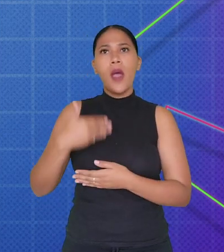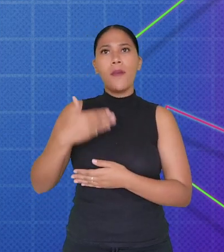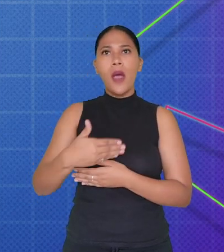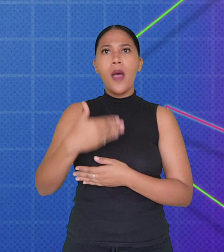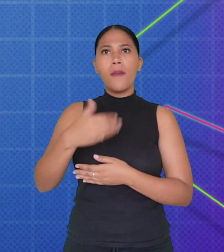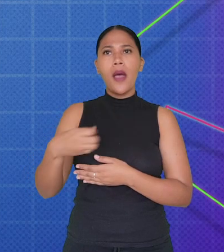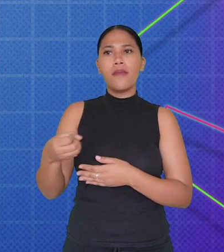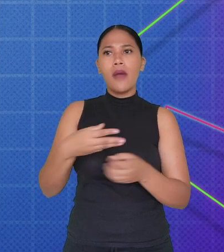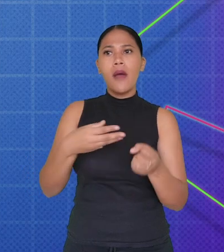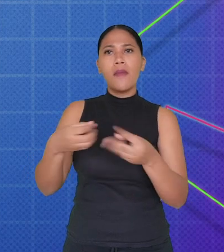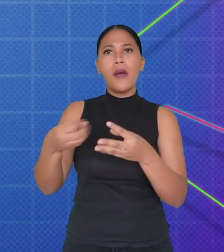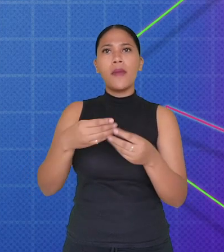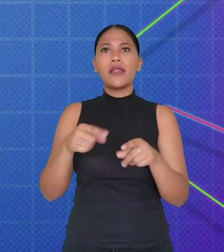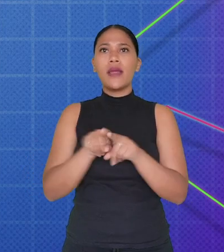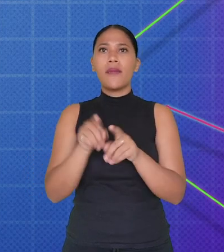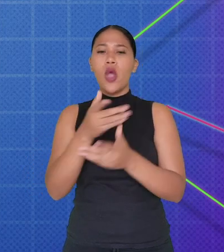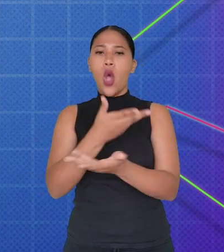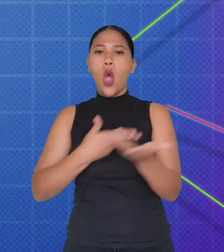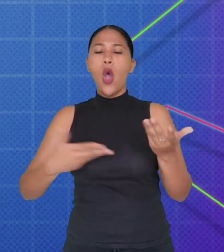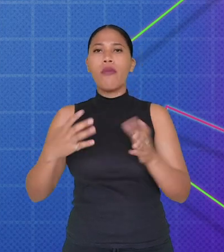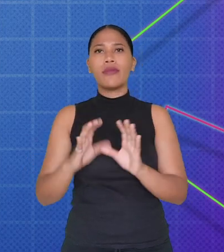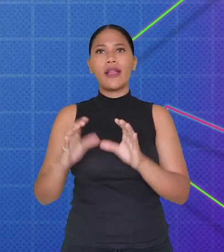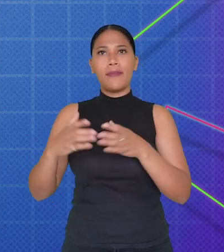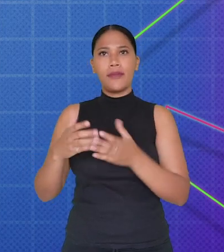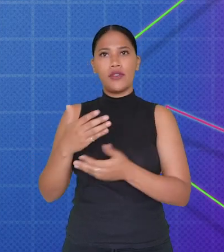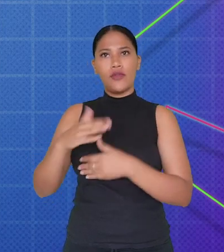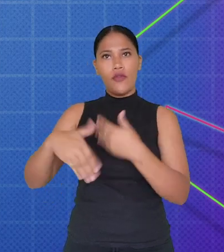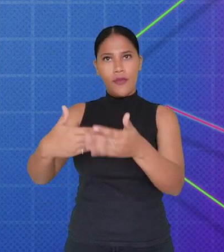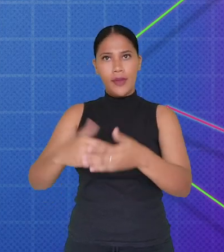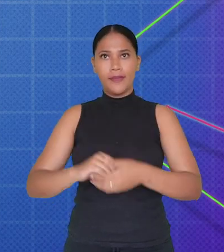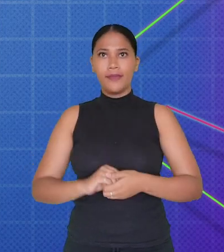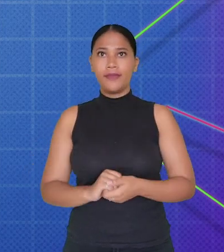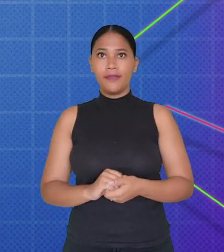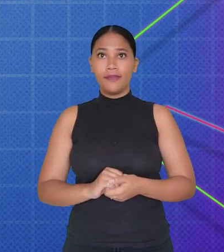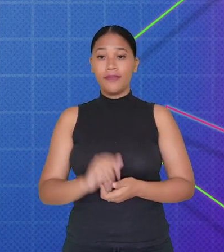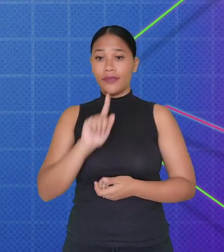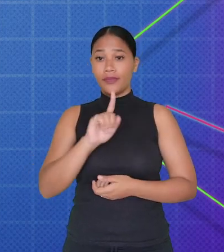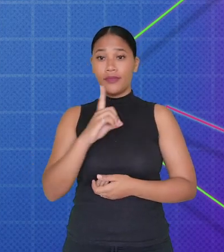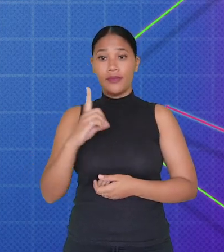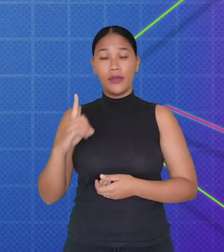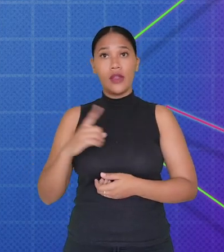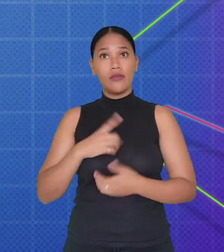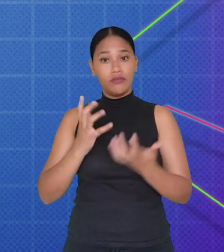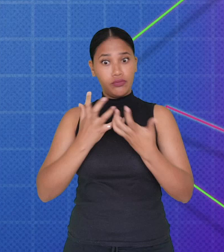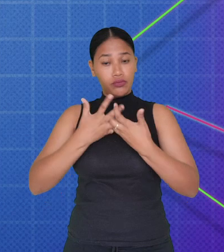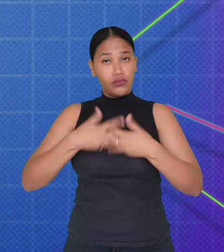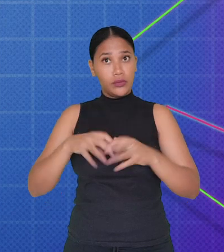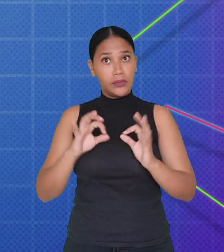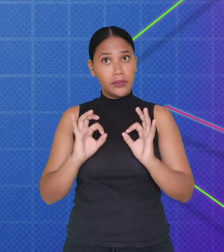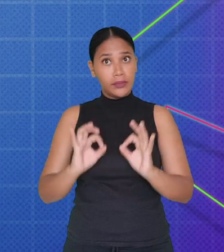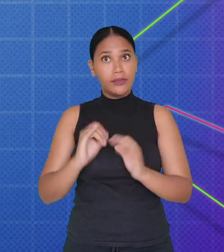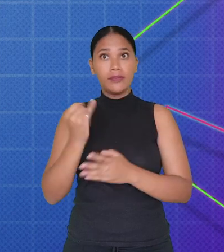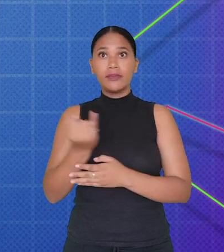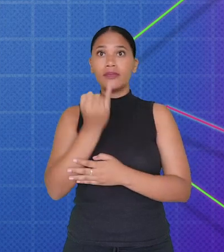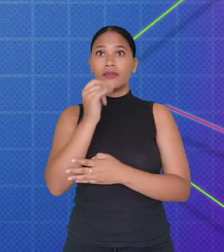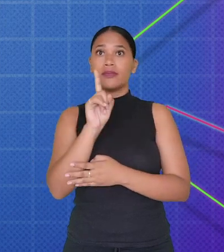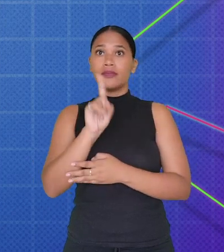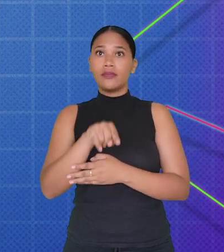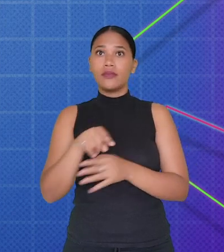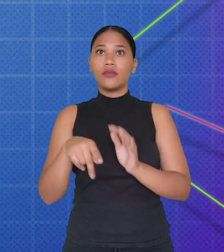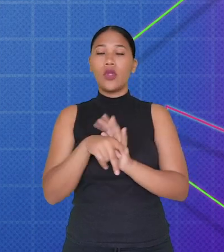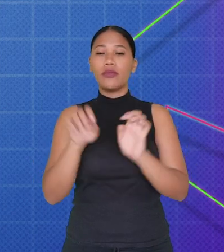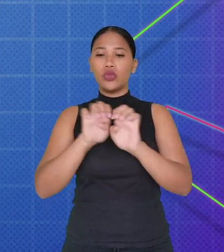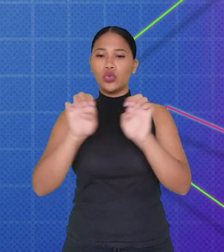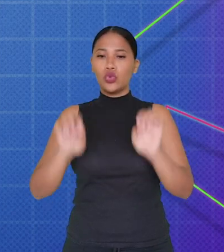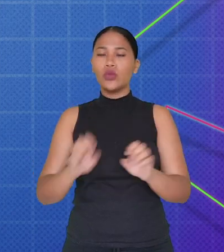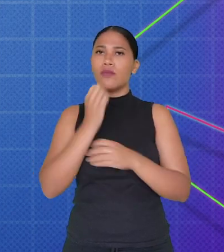atualizado constantemente e compartilhado com toda a equipe de desenvolvimento para que o gdd seja eficiente é muito importante